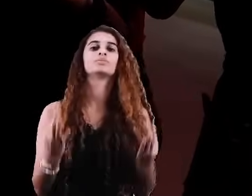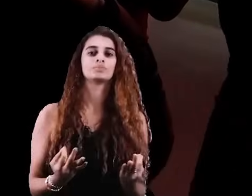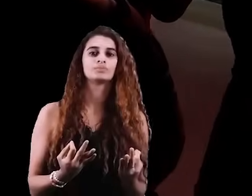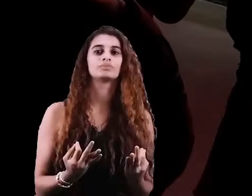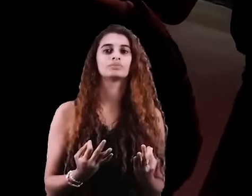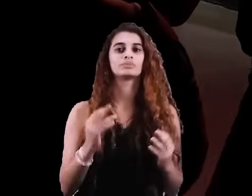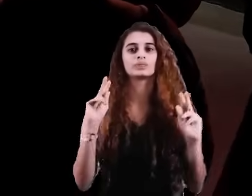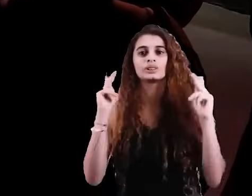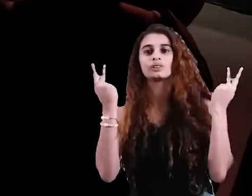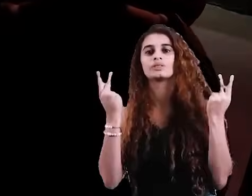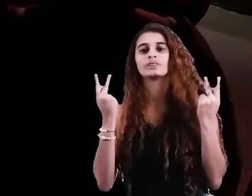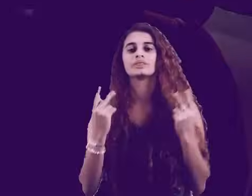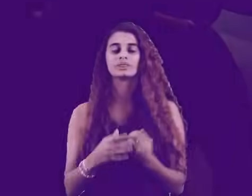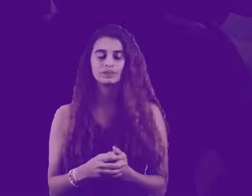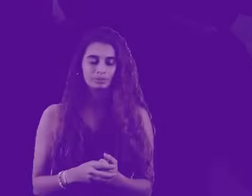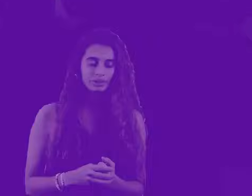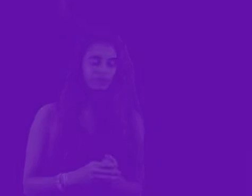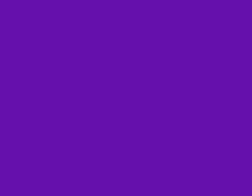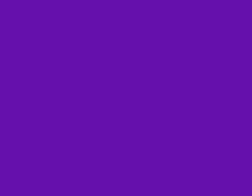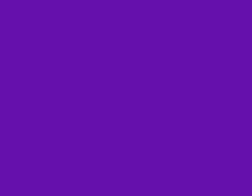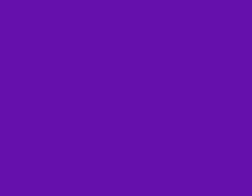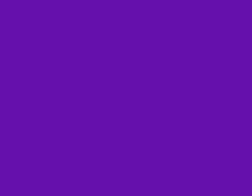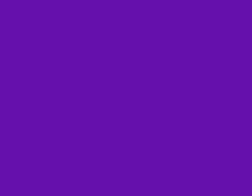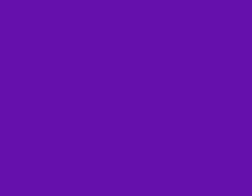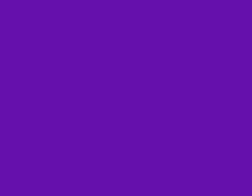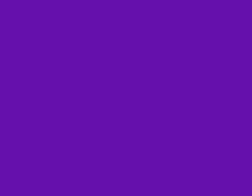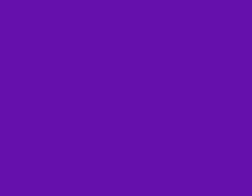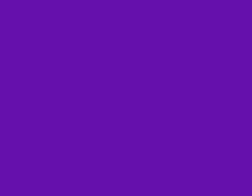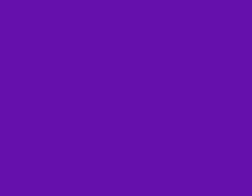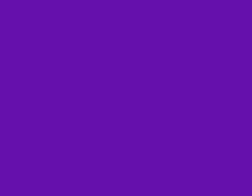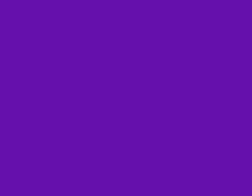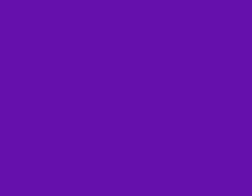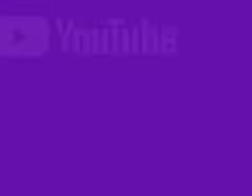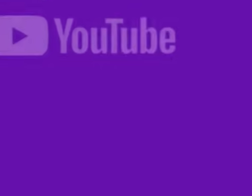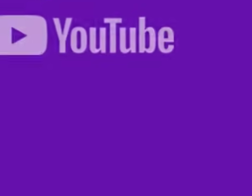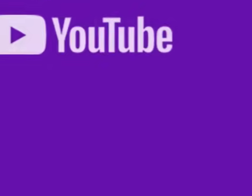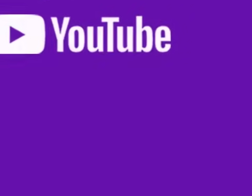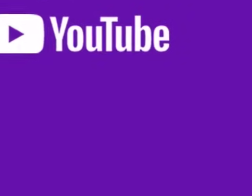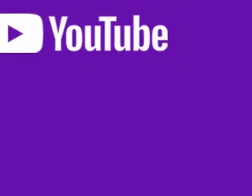guerras à tua maneira. Nós te oramos e te agradecemos em nome de Jesus. Amém.